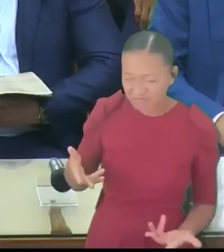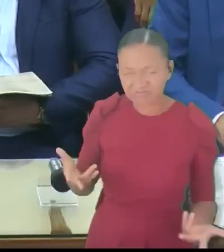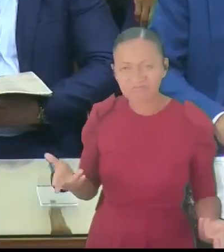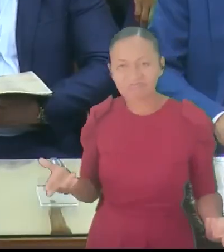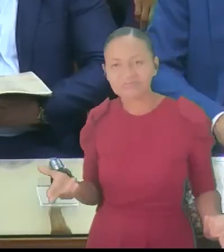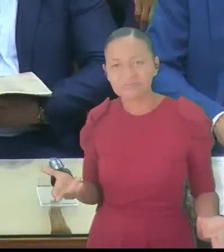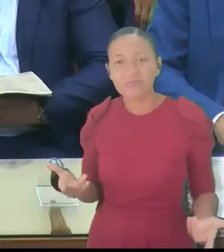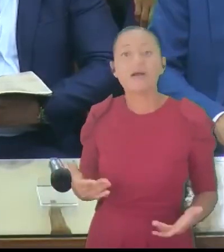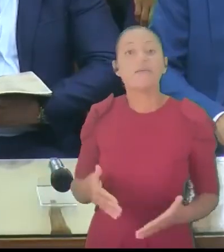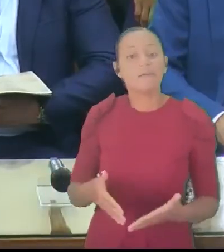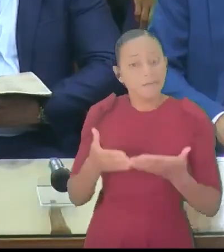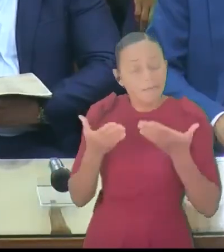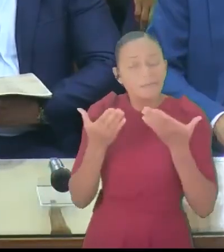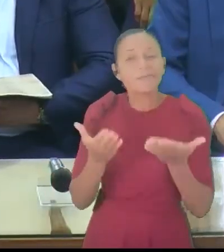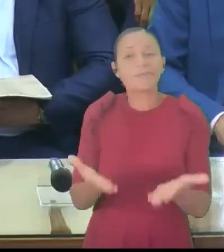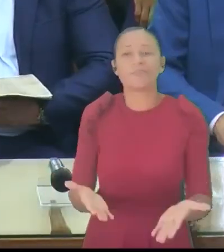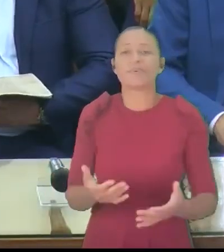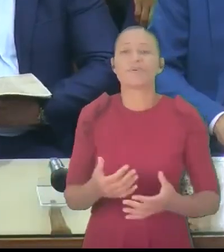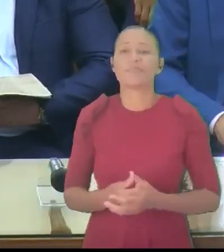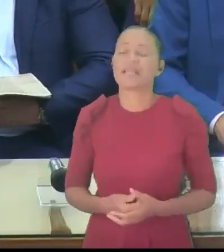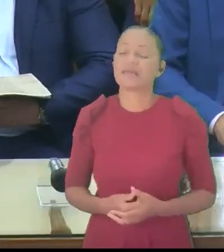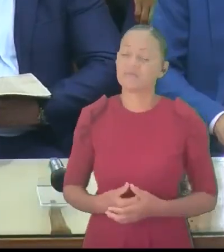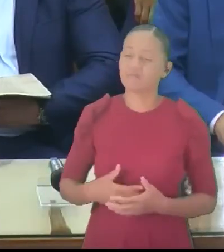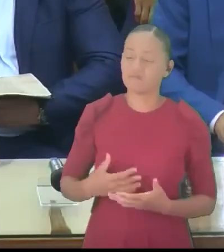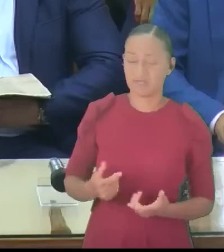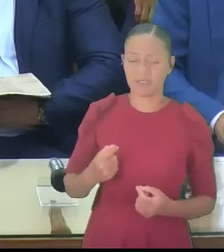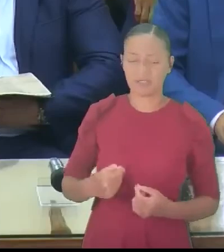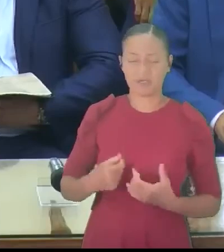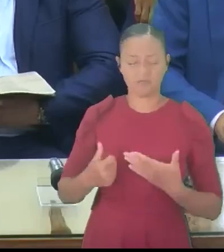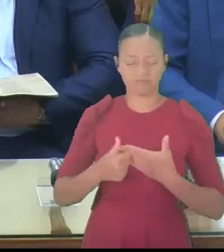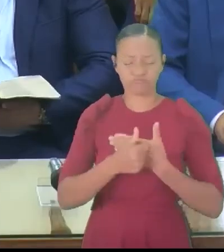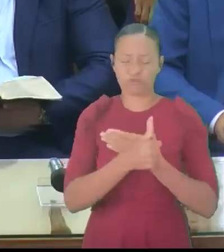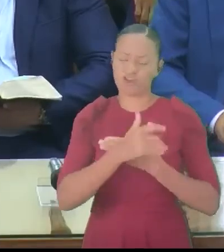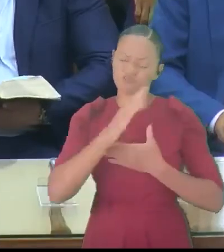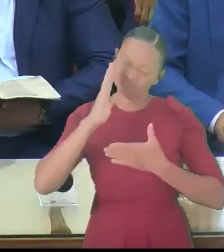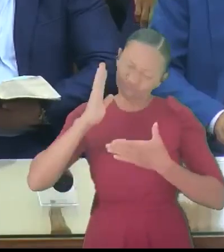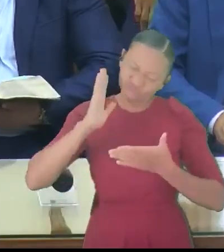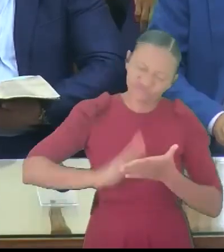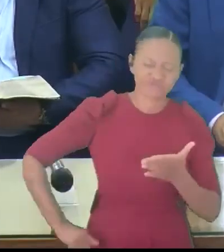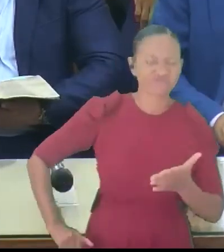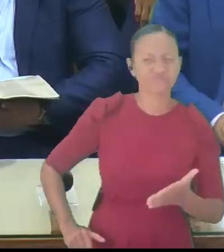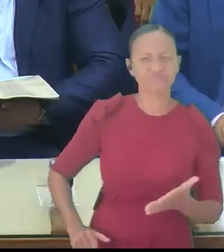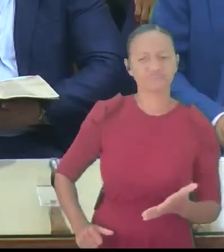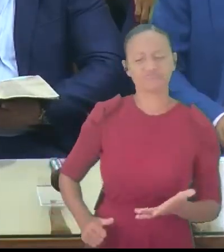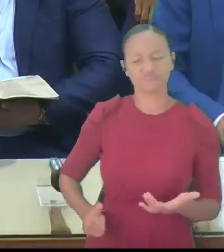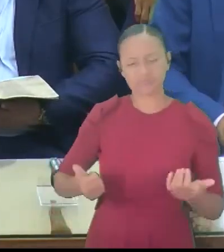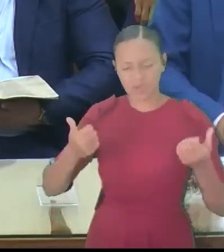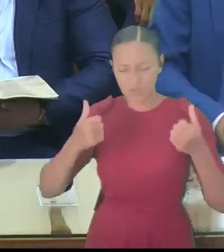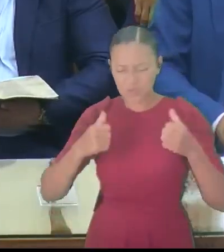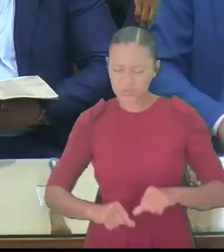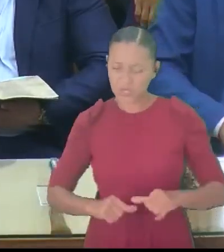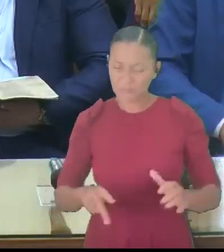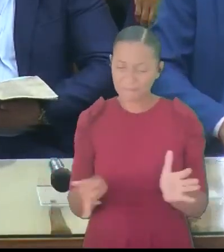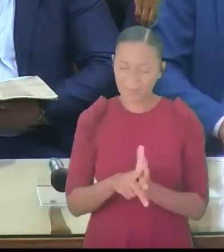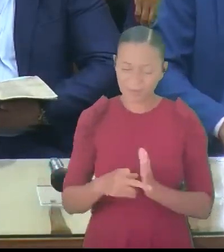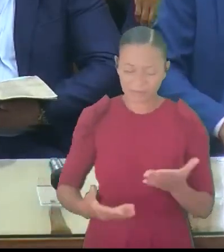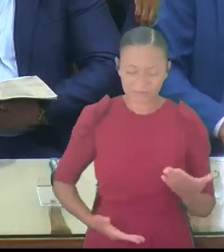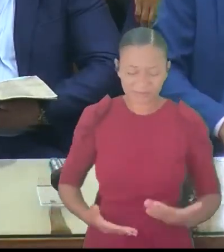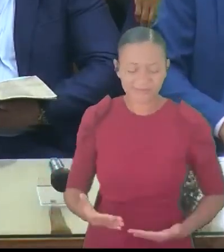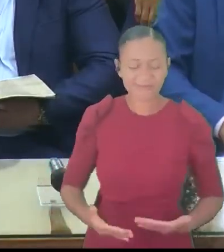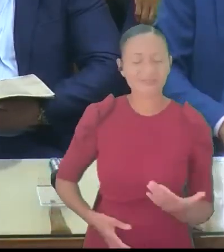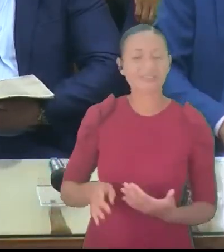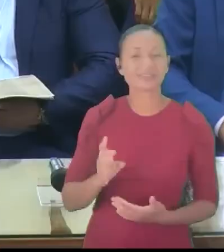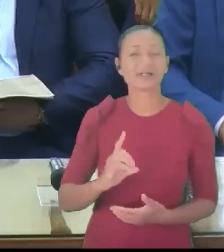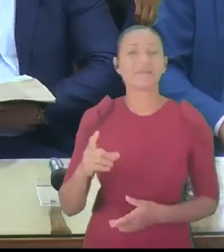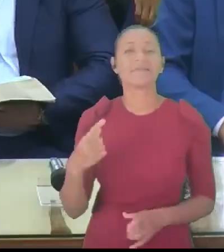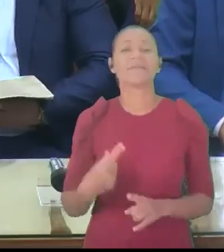era justamente para abater a moral dos apóstolos. Era para abater a moral dos servos de Deus.